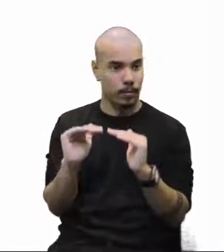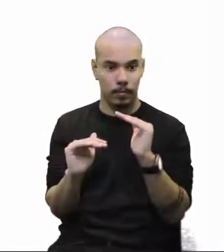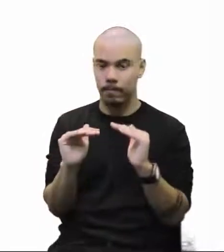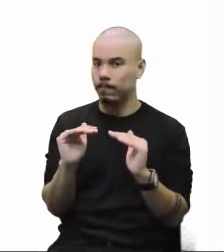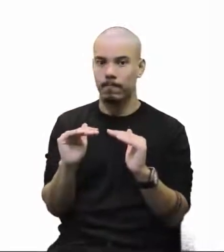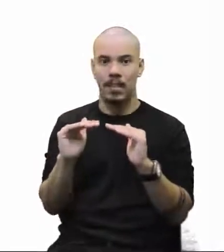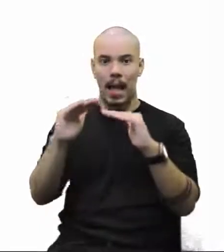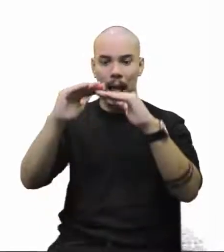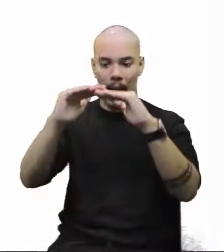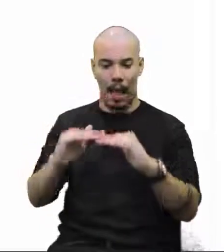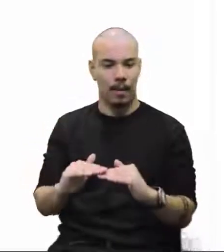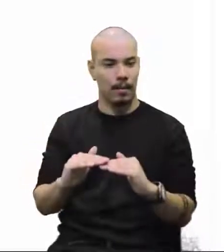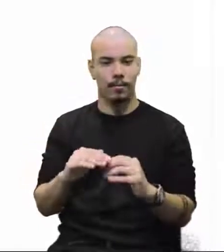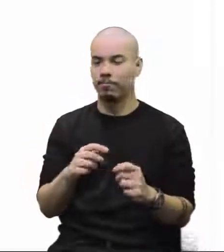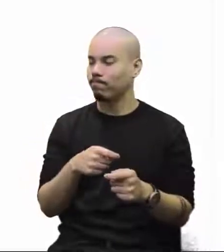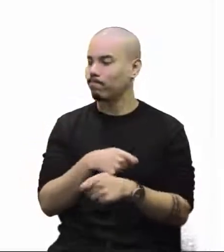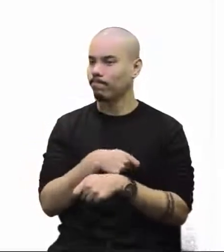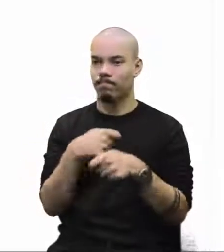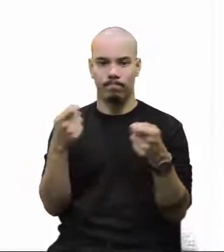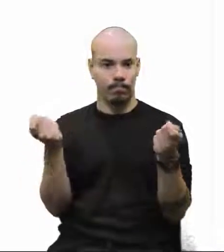cai. Exatamente. Então,